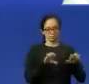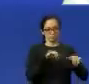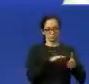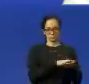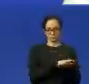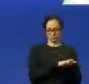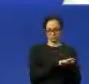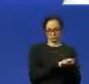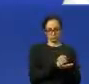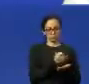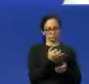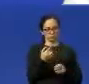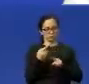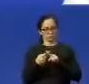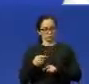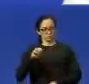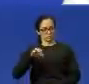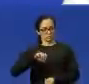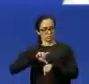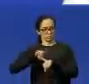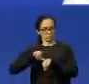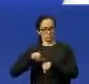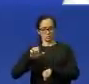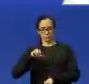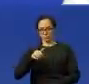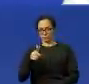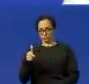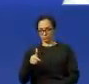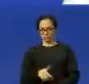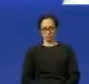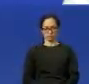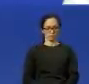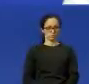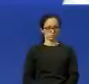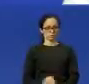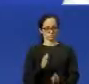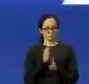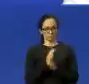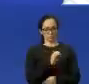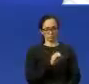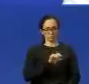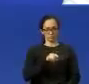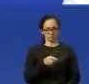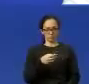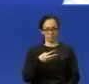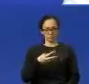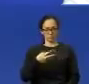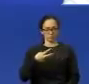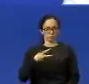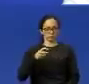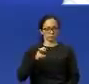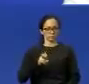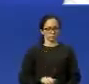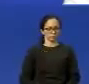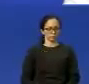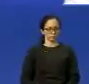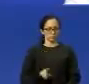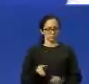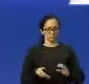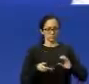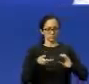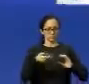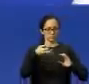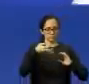chuva vezes a probabilidade de se atrasar quando não chove. Nesse caso, chegamos a 0,325. Resposta C para a